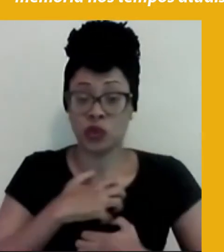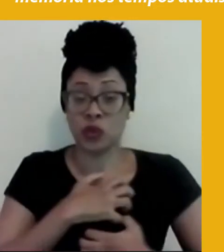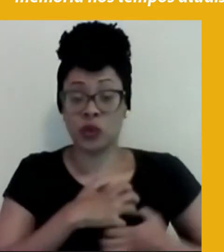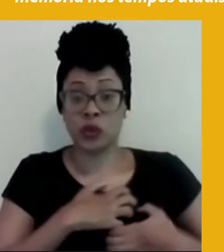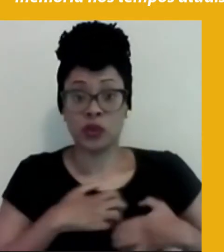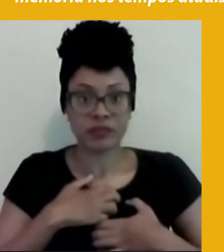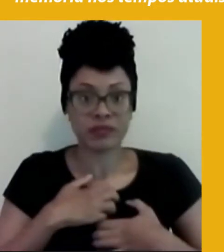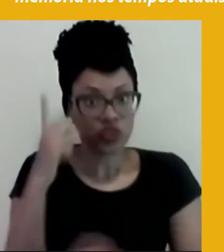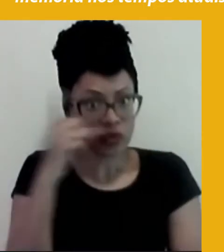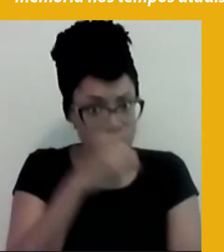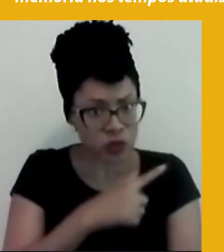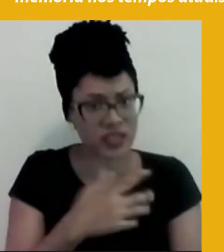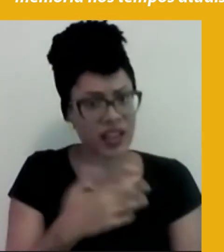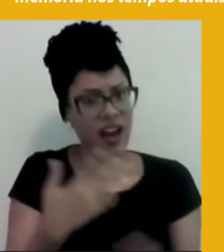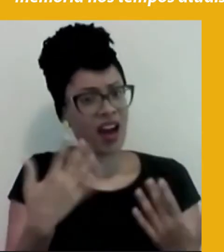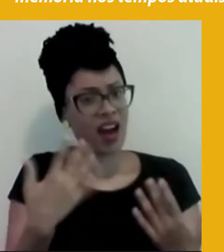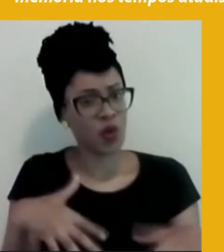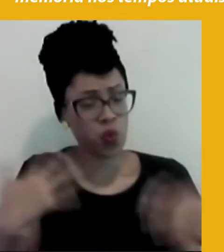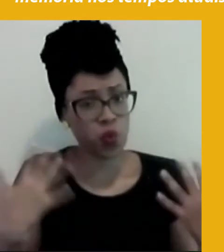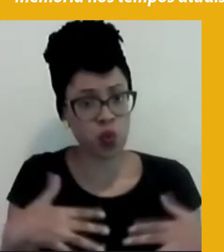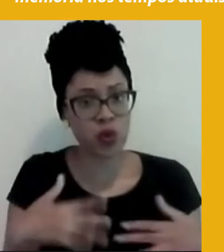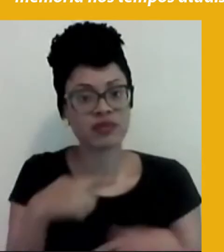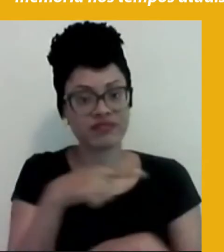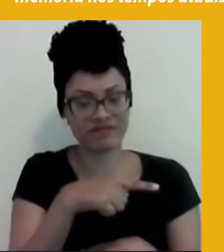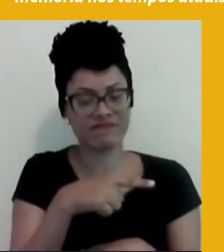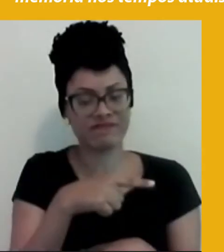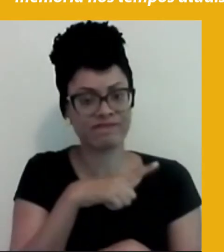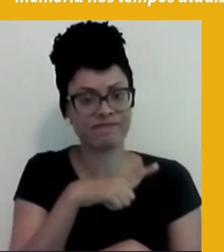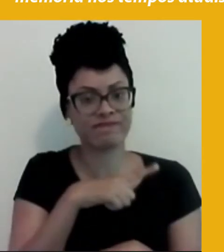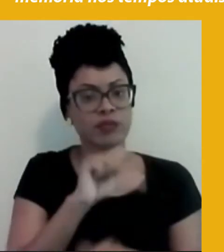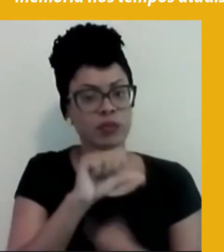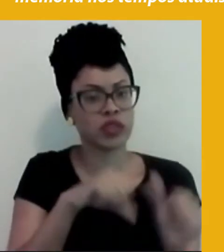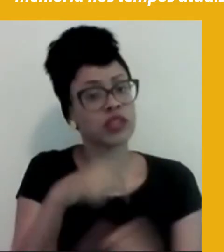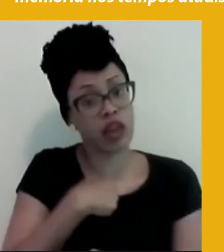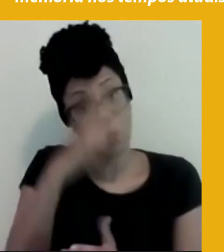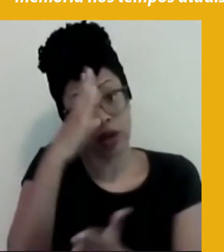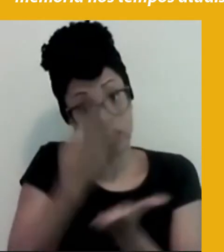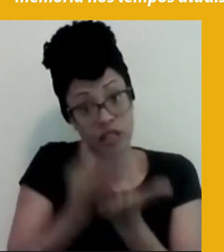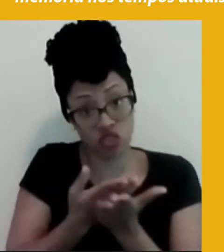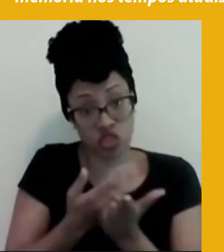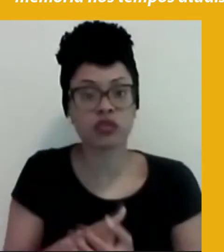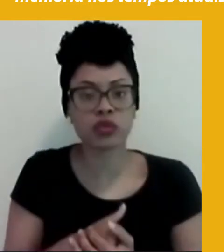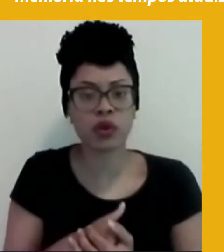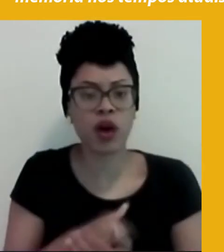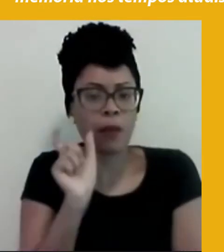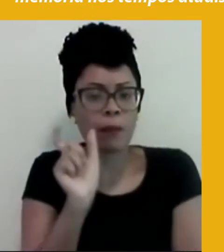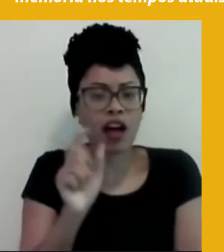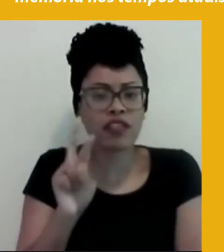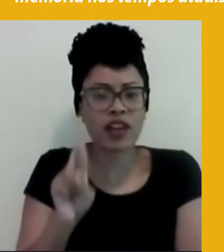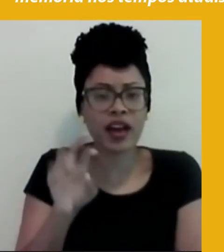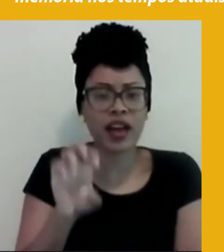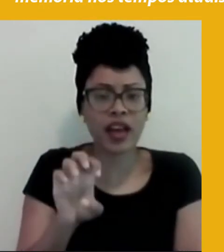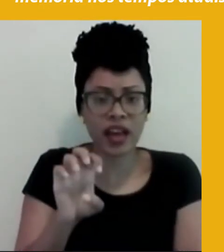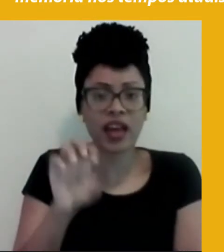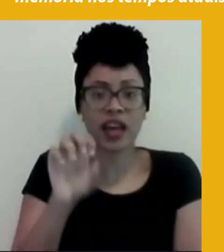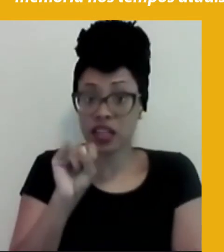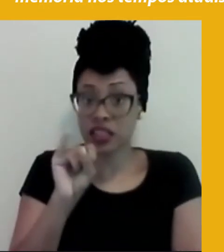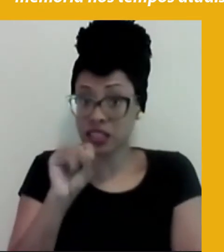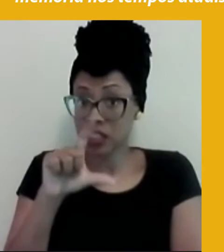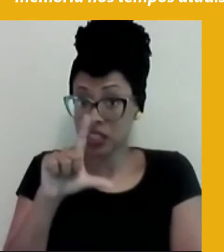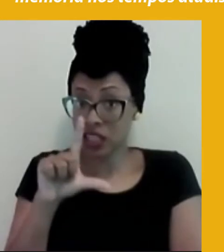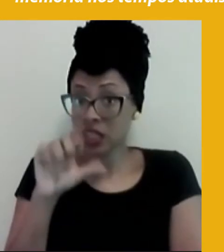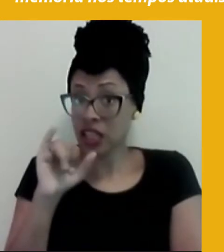como? Como algumas pessoas, né, hoje a palavra resiliente está na moda, né, como elas resistem,